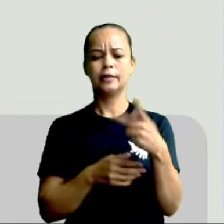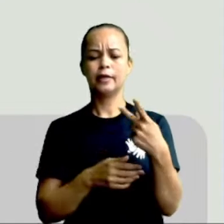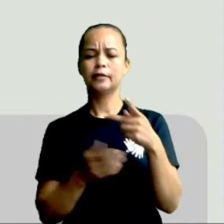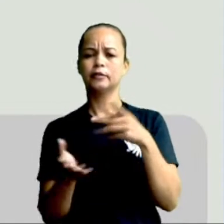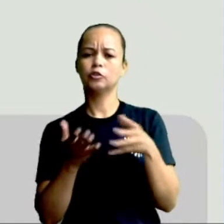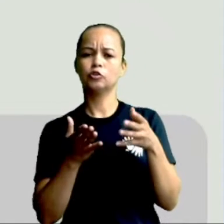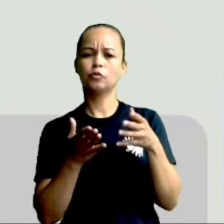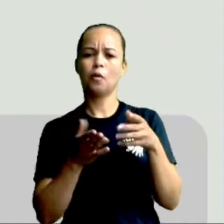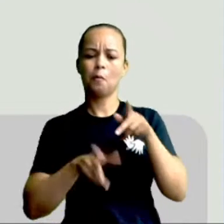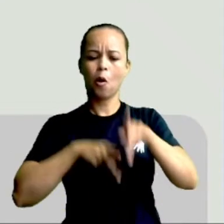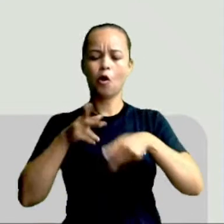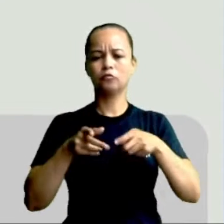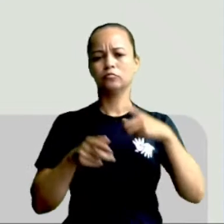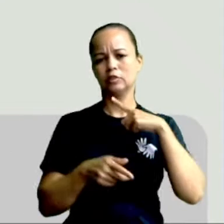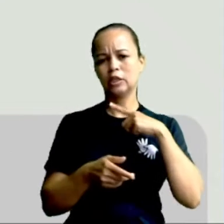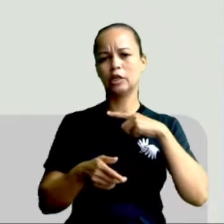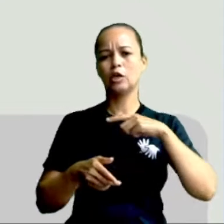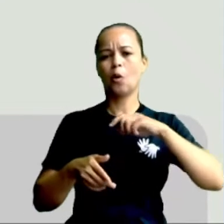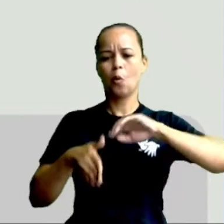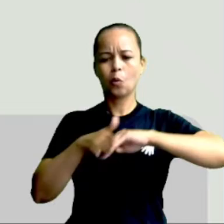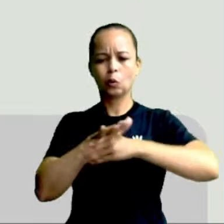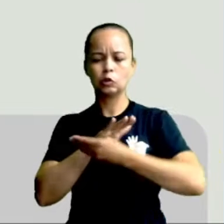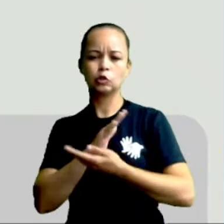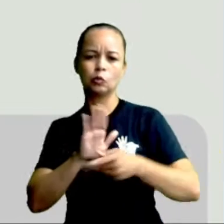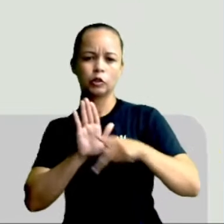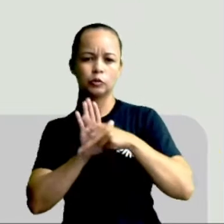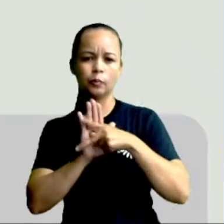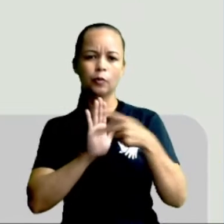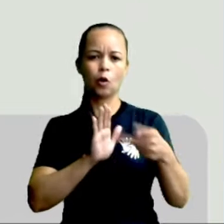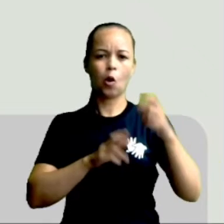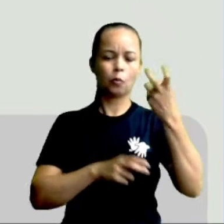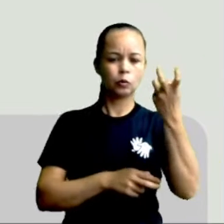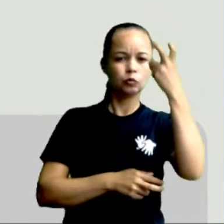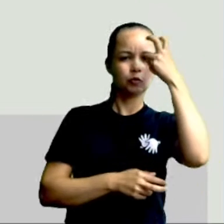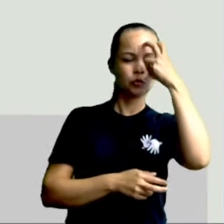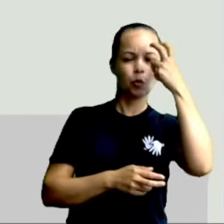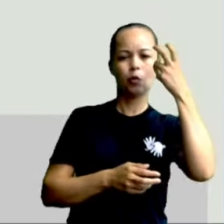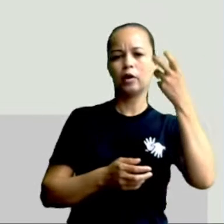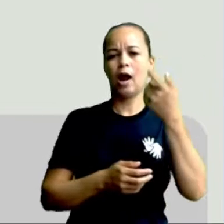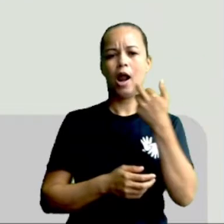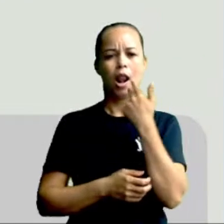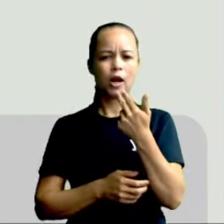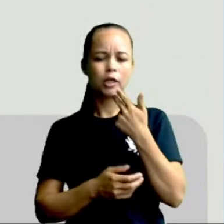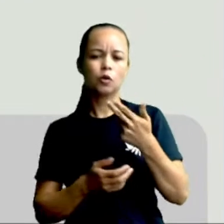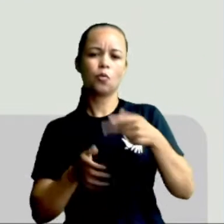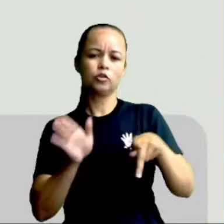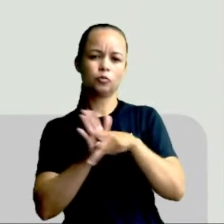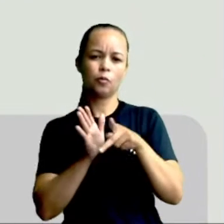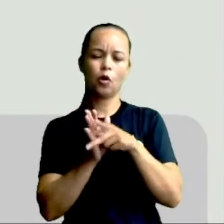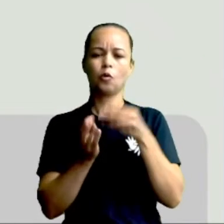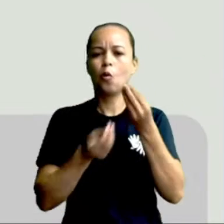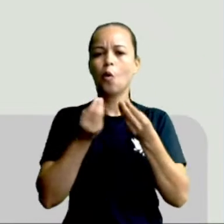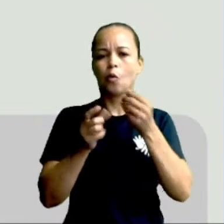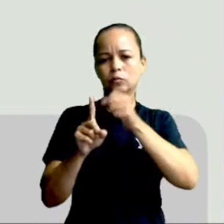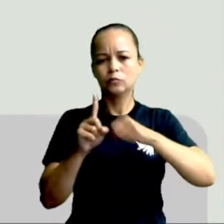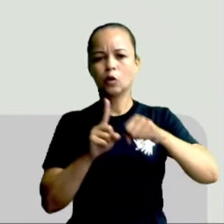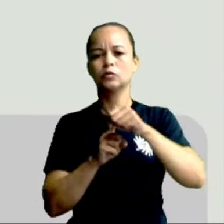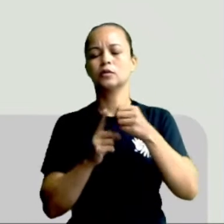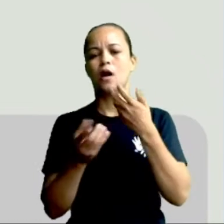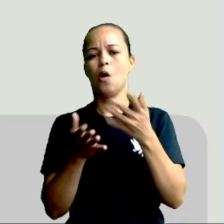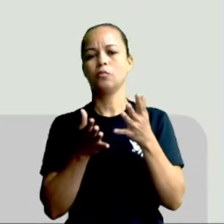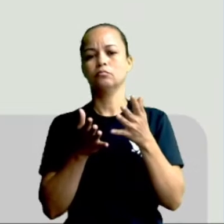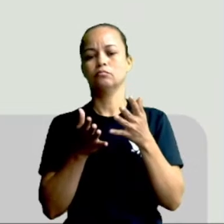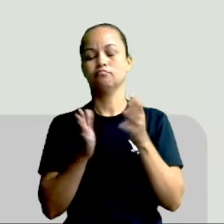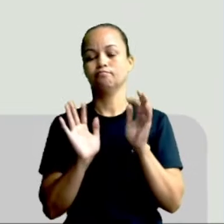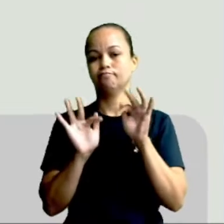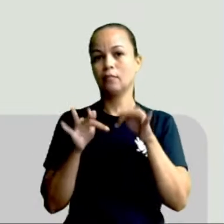eles tinham costumes próprios, eles tinham culturas próprias, tinham línguas, a forma de se organizar socialmente, né?